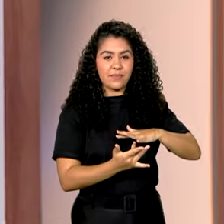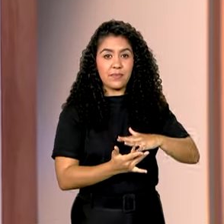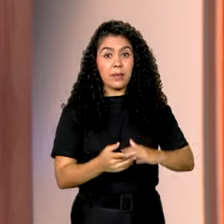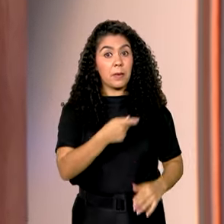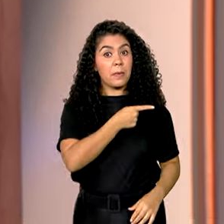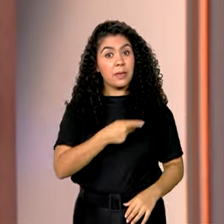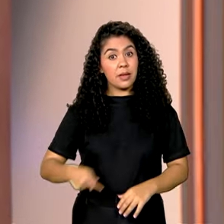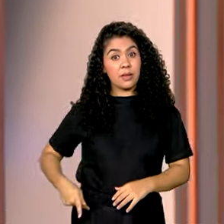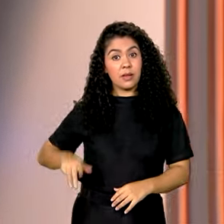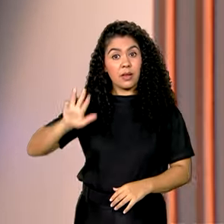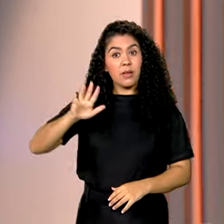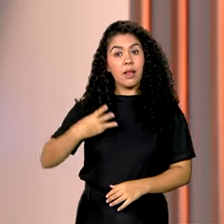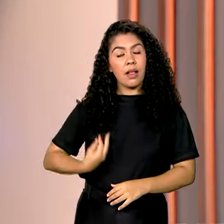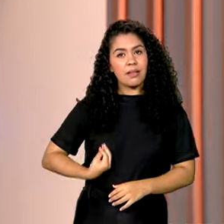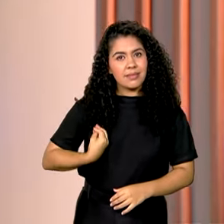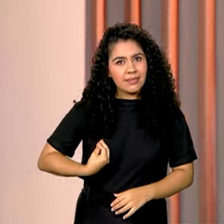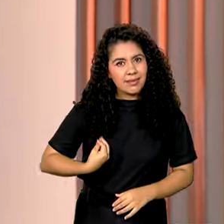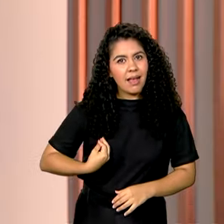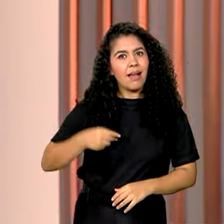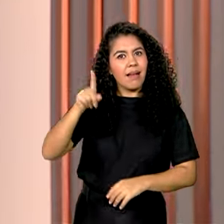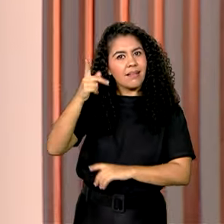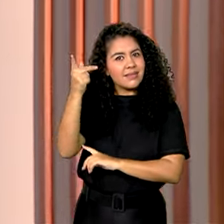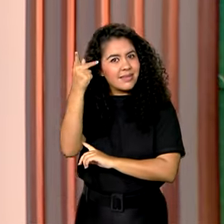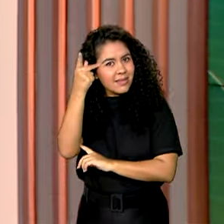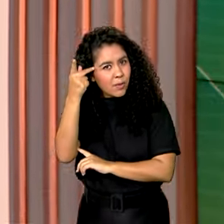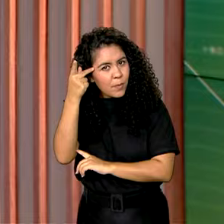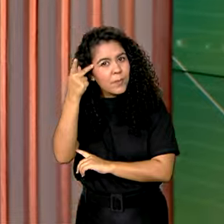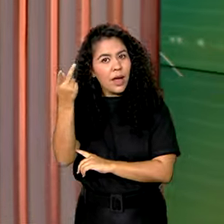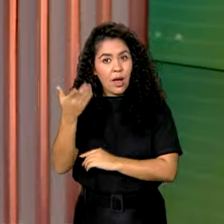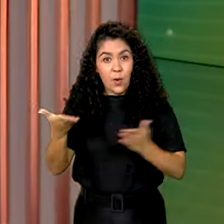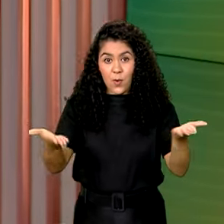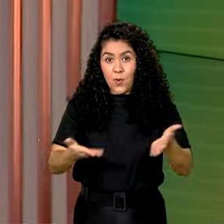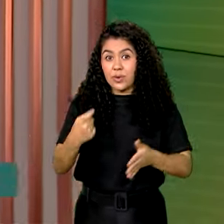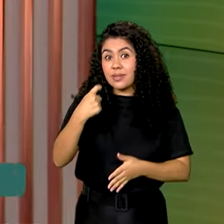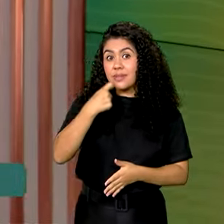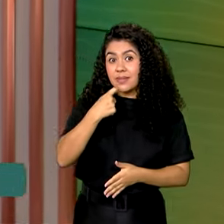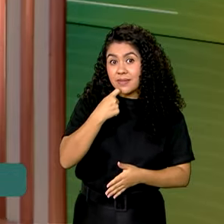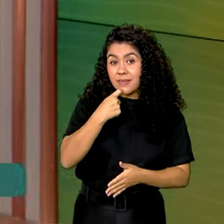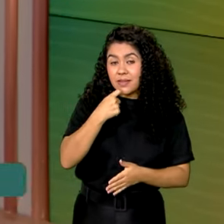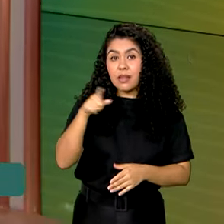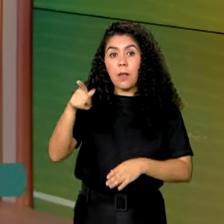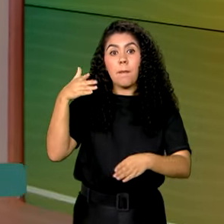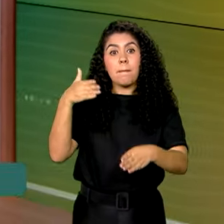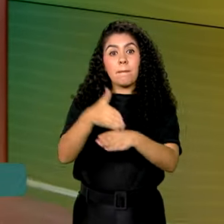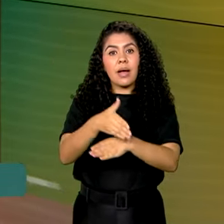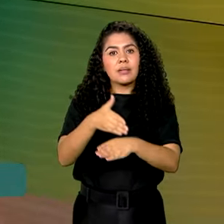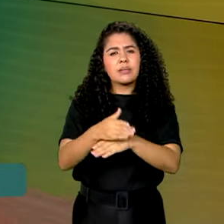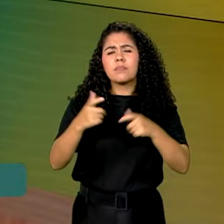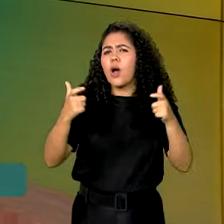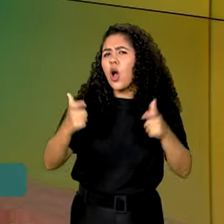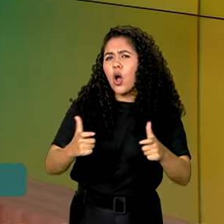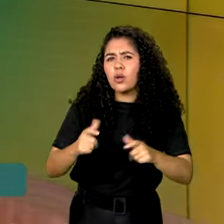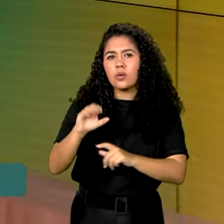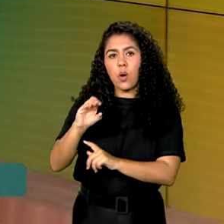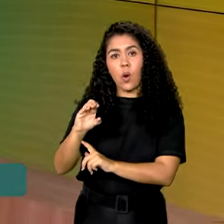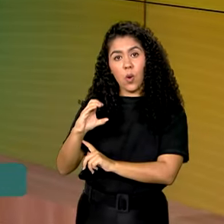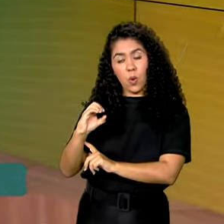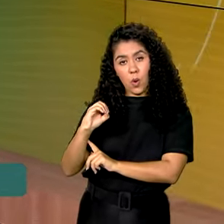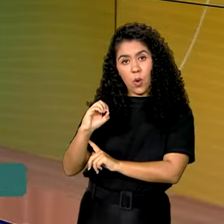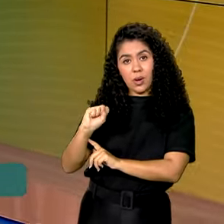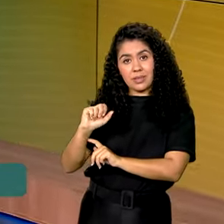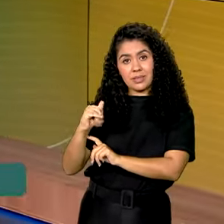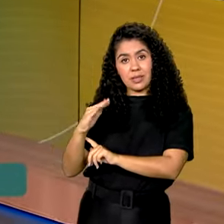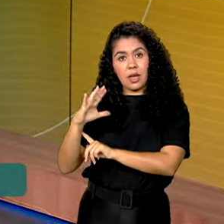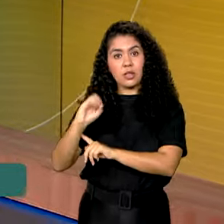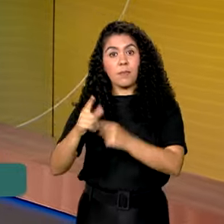O presidente Lula segue em visita pelo Estado de São Paulo nesta sexta-feira. Hoje ele participa em Osasco da inauguração